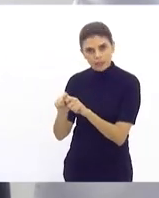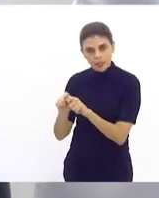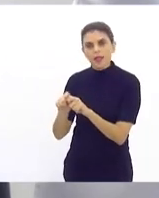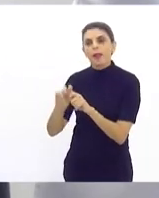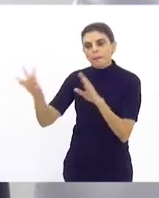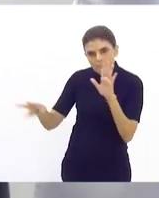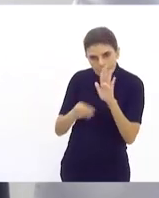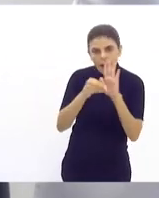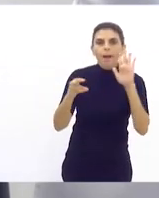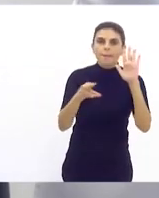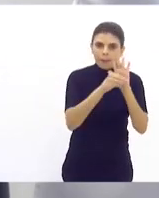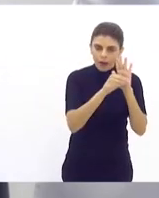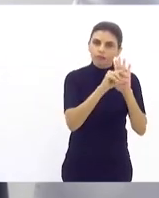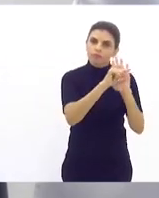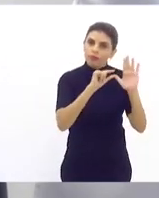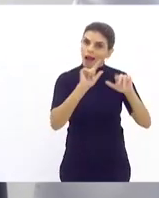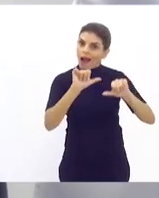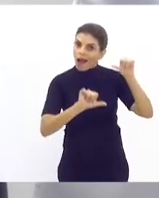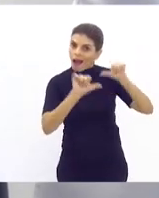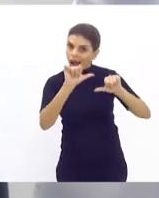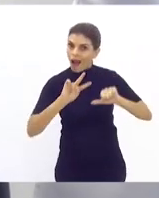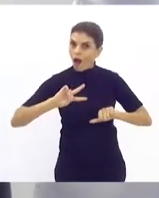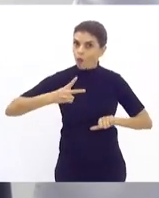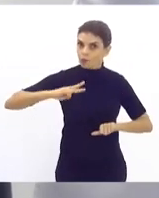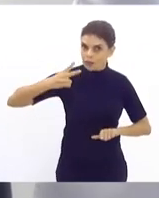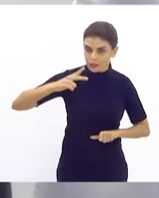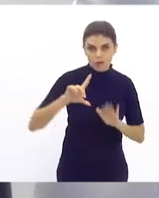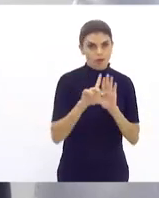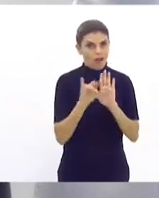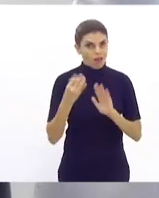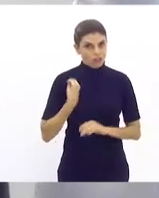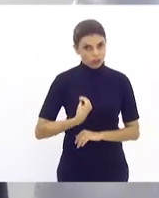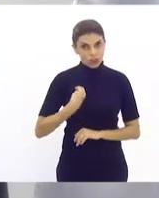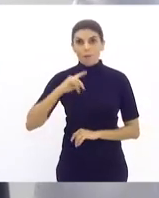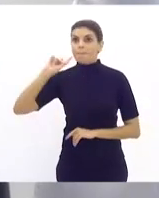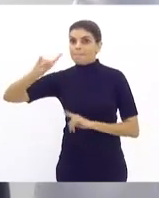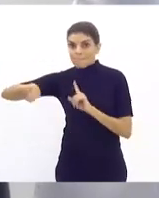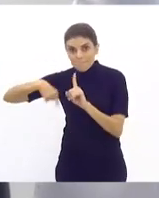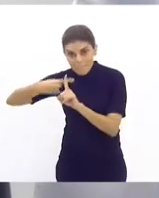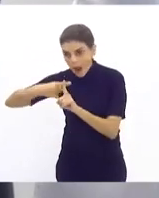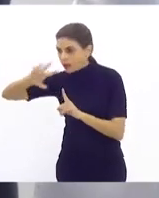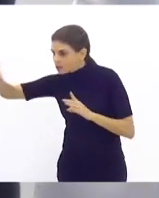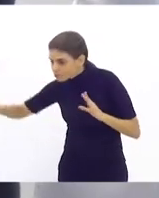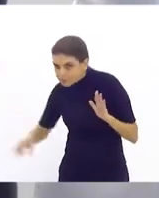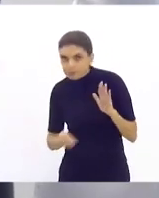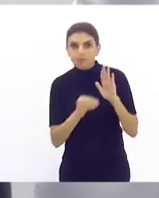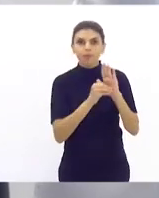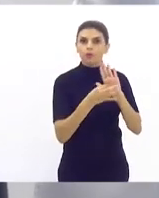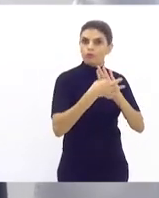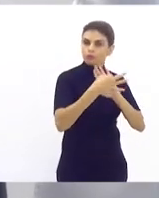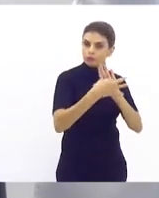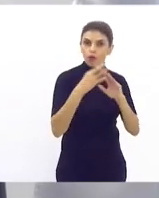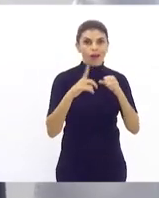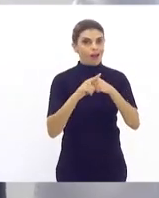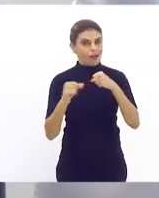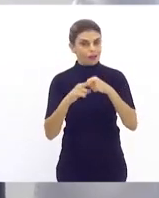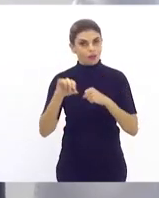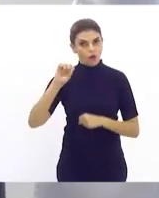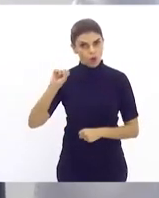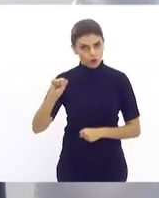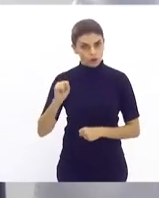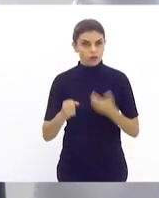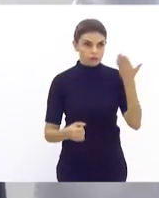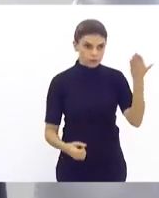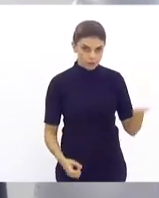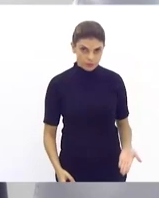As emendas serão no sentido da alteração da lei citada, incluindo as questões apontadas do artigo 8º pelo deputado